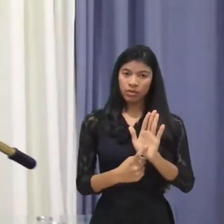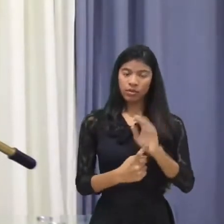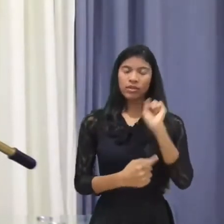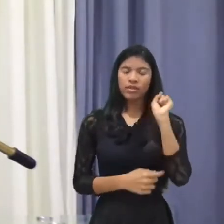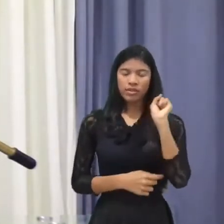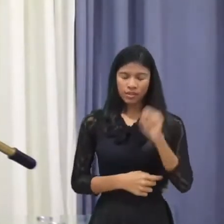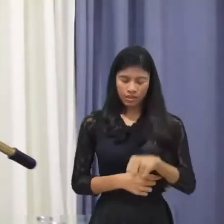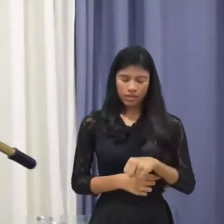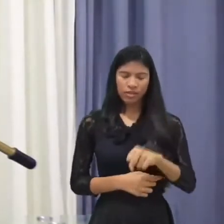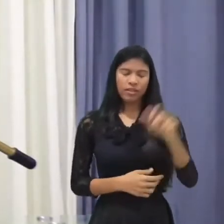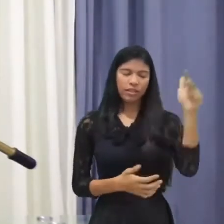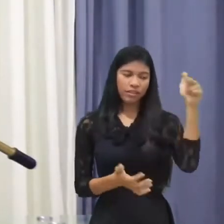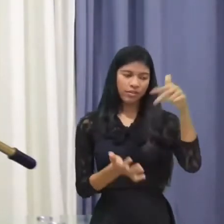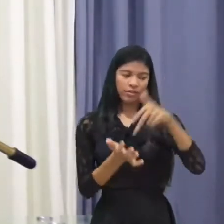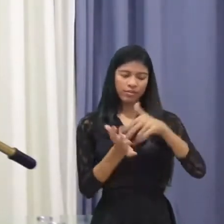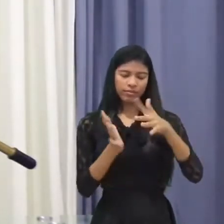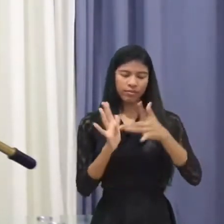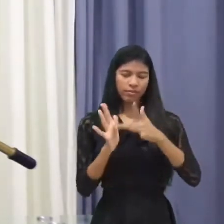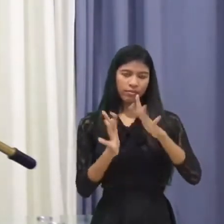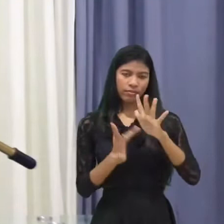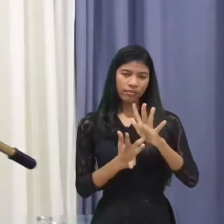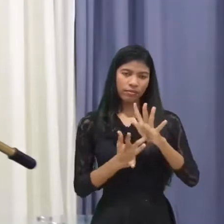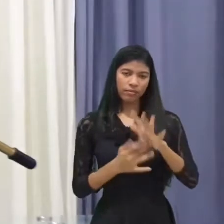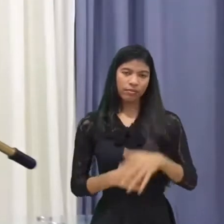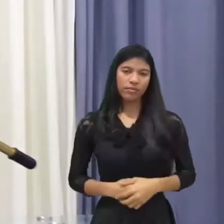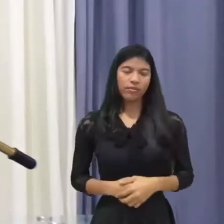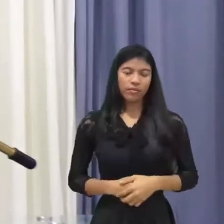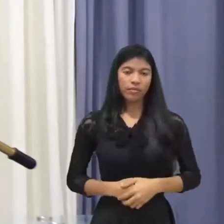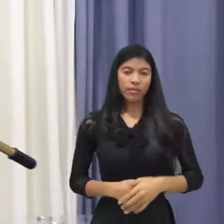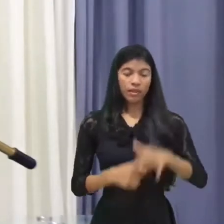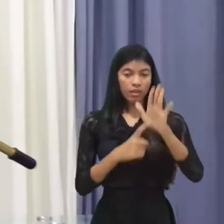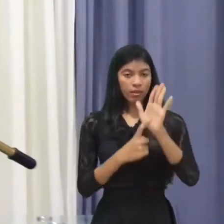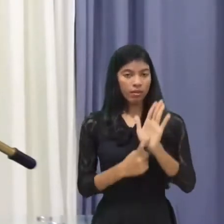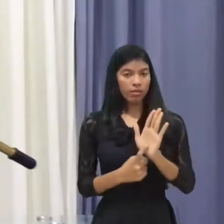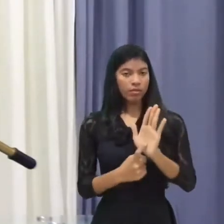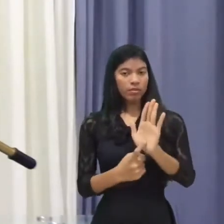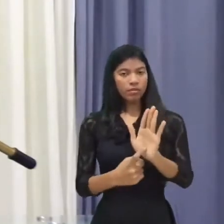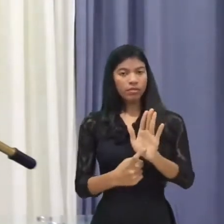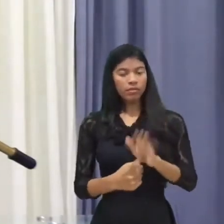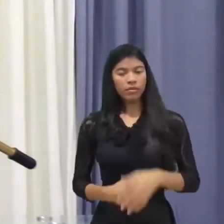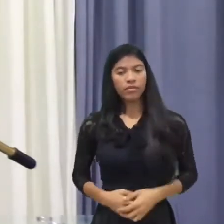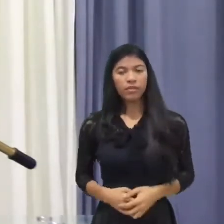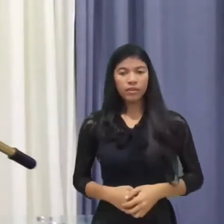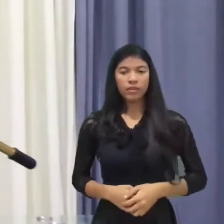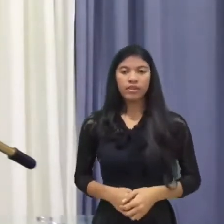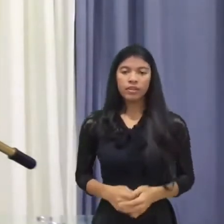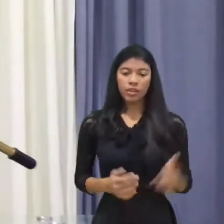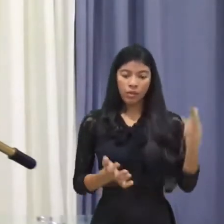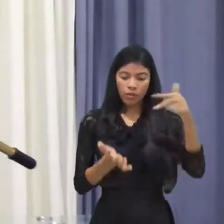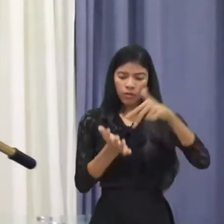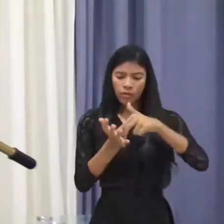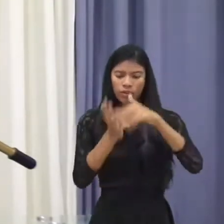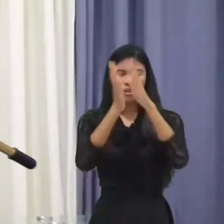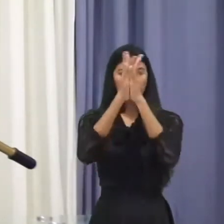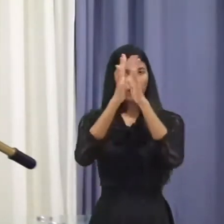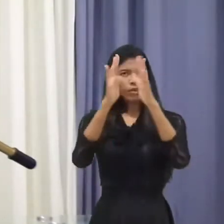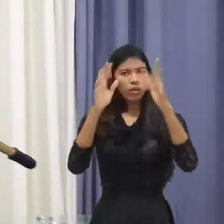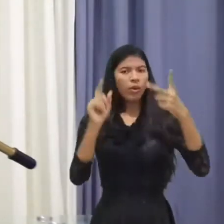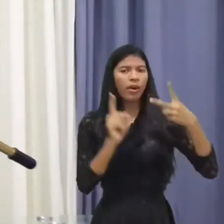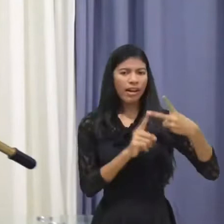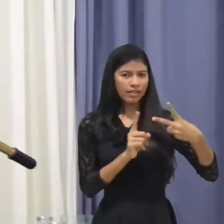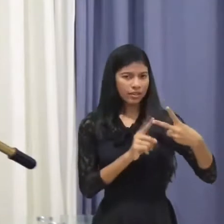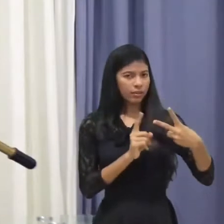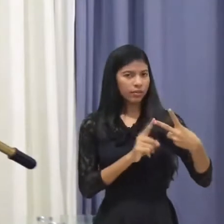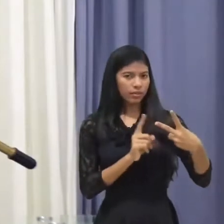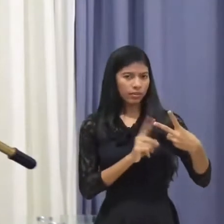de Jesus, mas já é sinal que prenuncia a sua vinda em glória. Não é um sinal